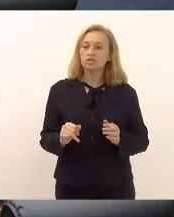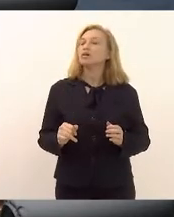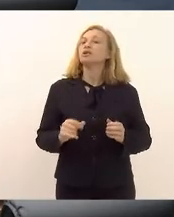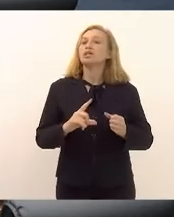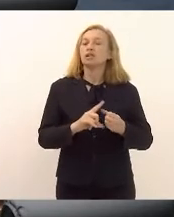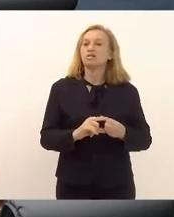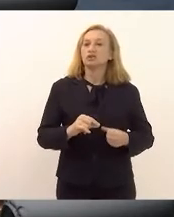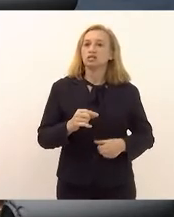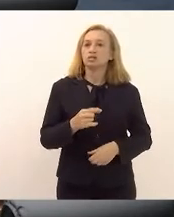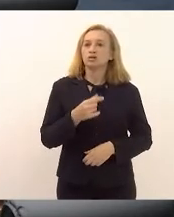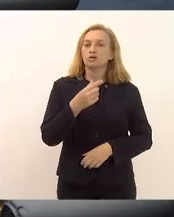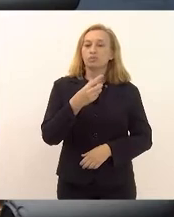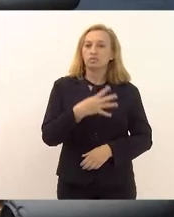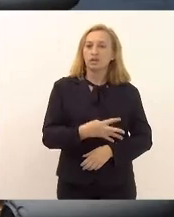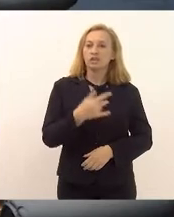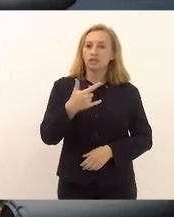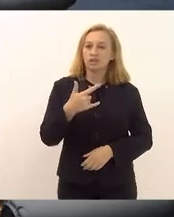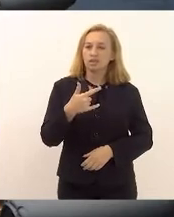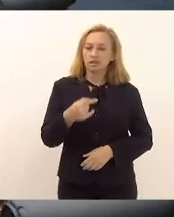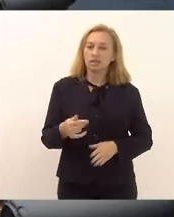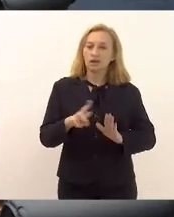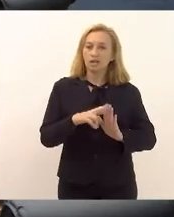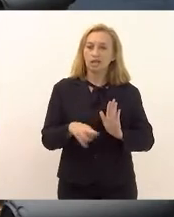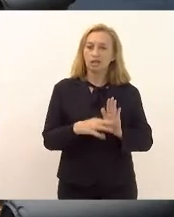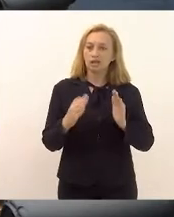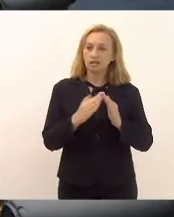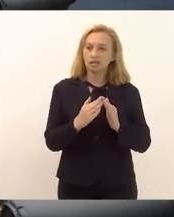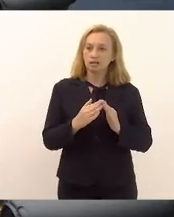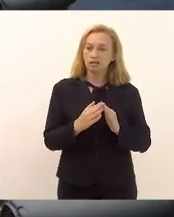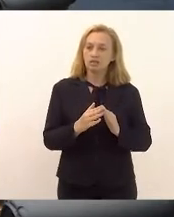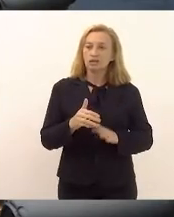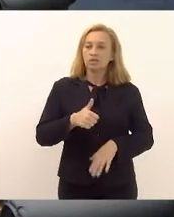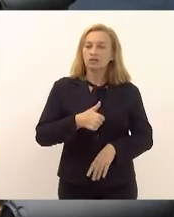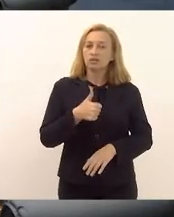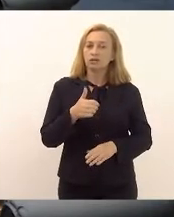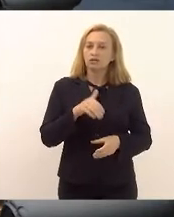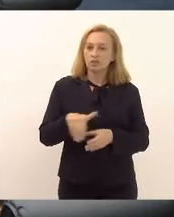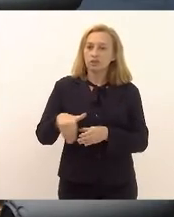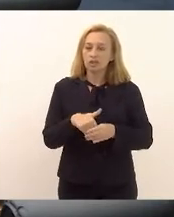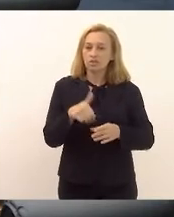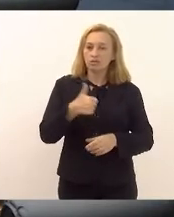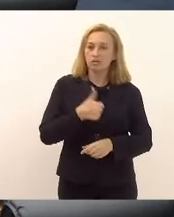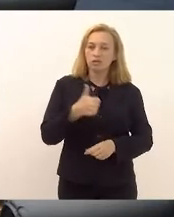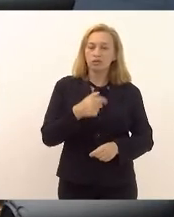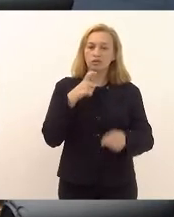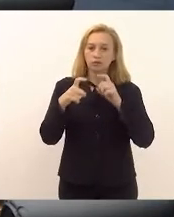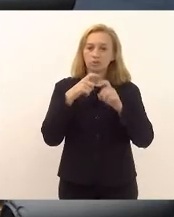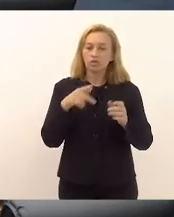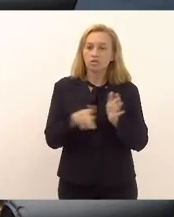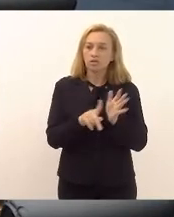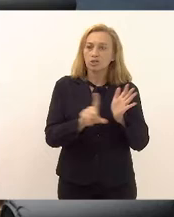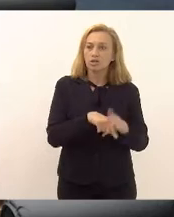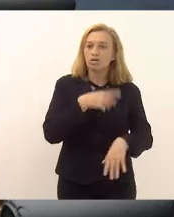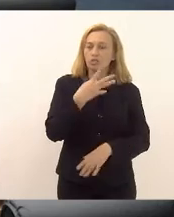artigo 47 do Regimento Interno, em tramitação ordinária, em votação, em primeira discussão, projeto de lei